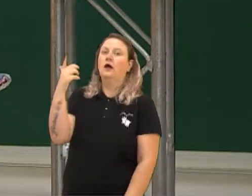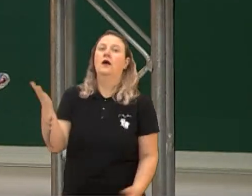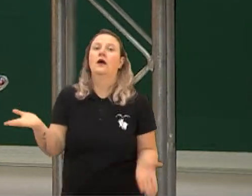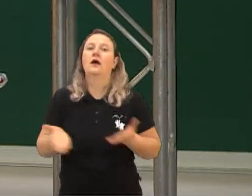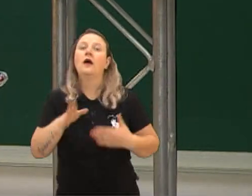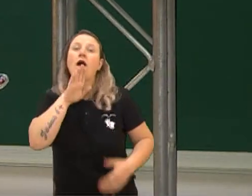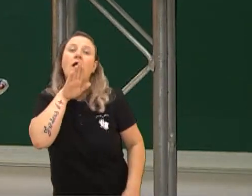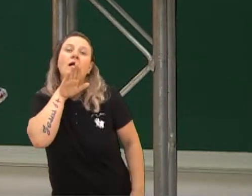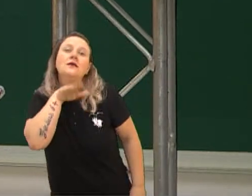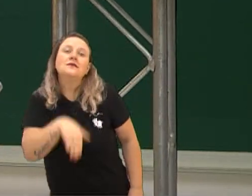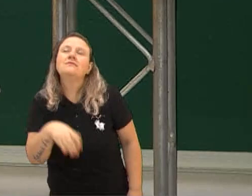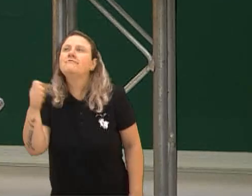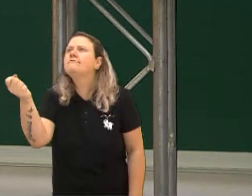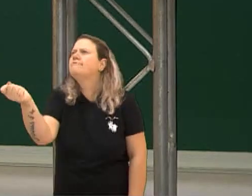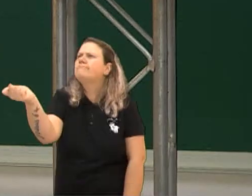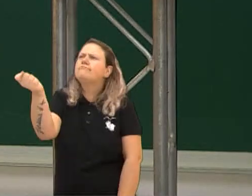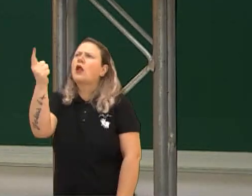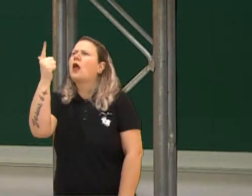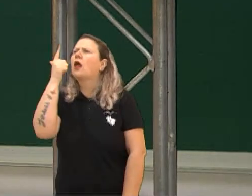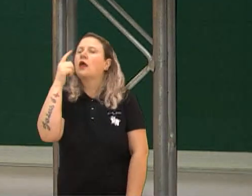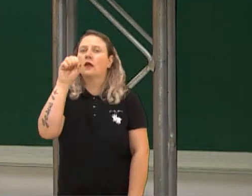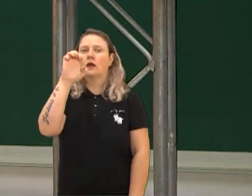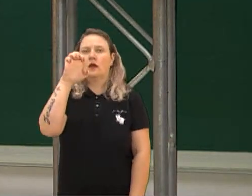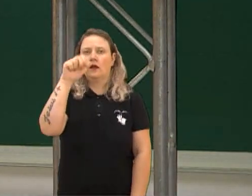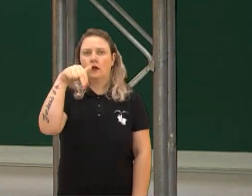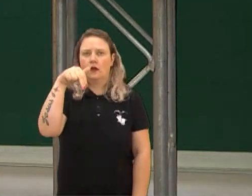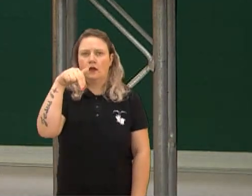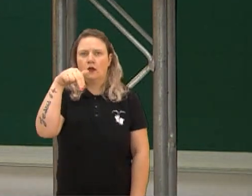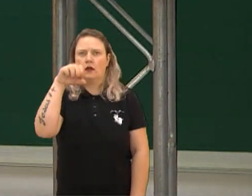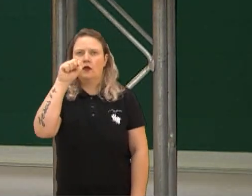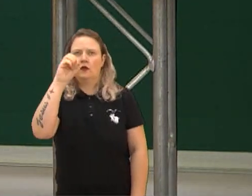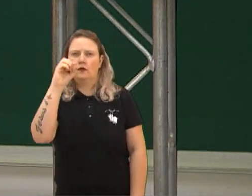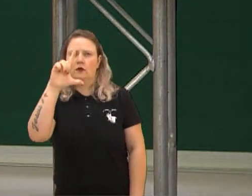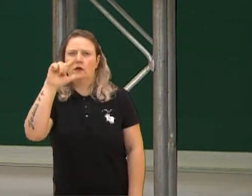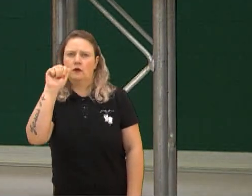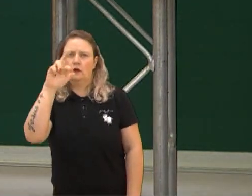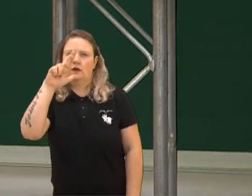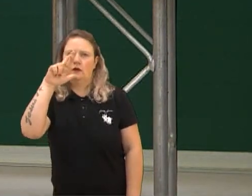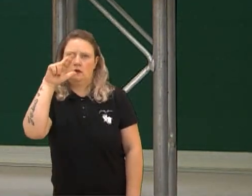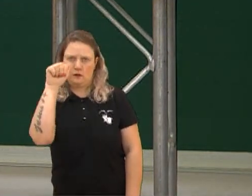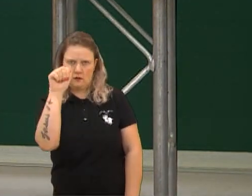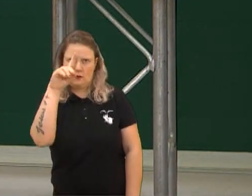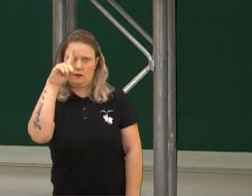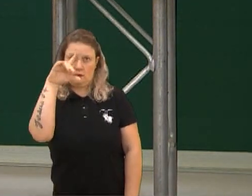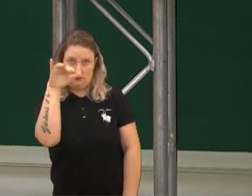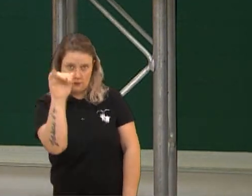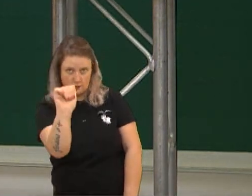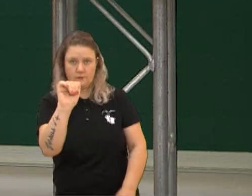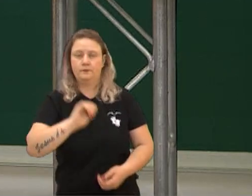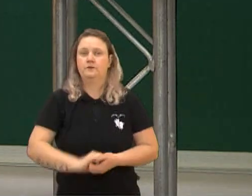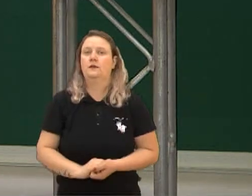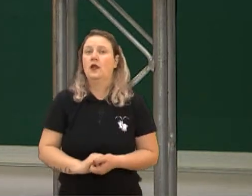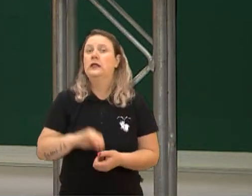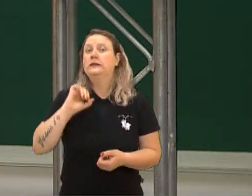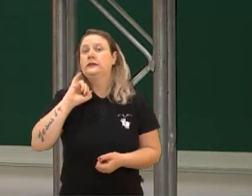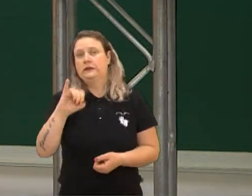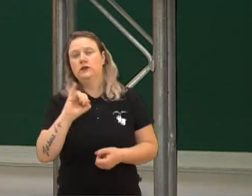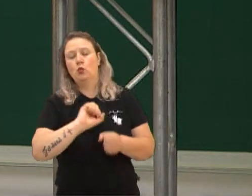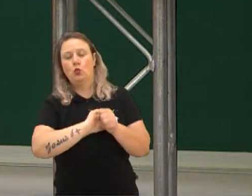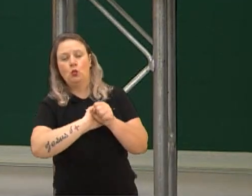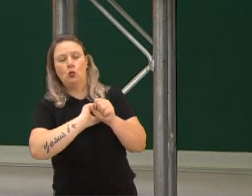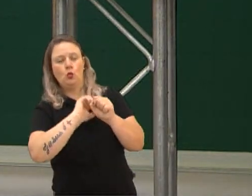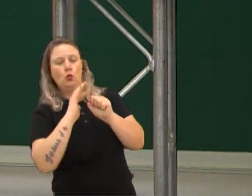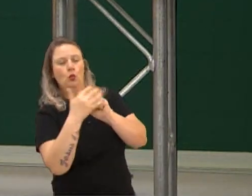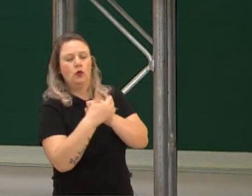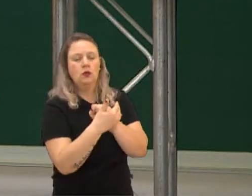tarde está ensolarada, né? A gente tem aqui um sujeito, né? Que, bom, a gente se considerar sujeito simples, por ser a